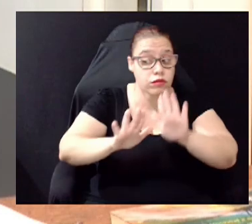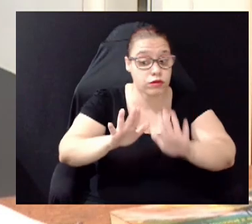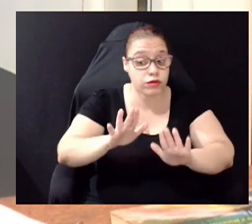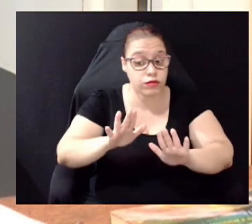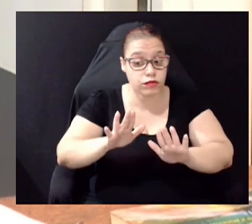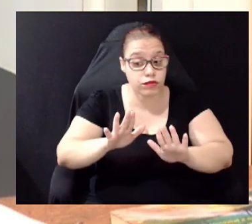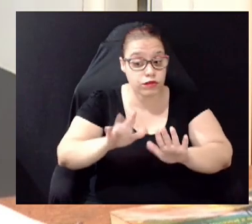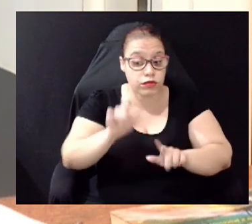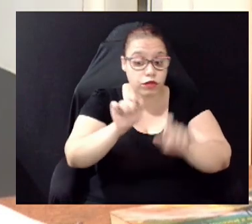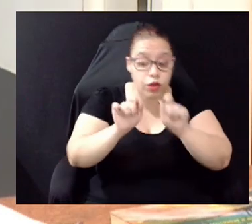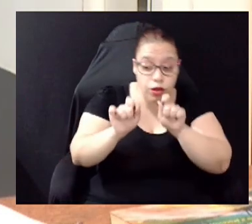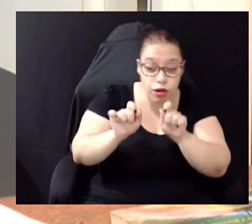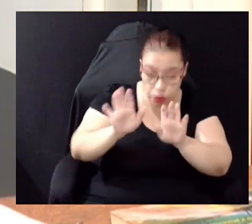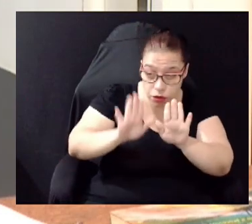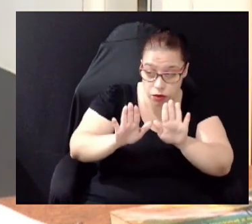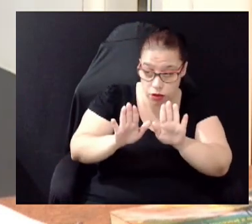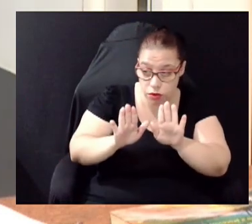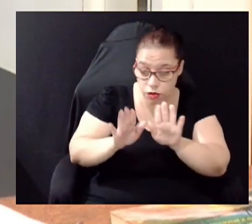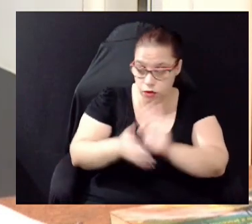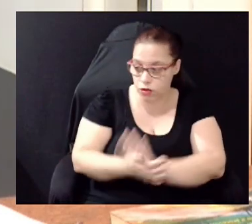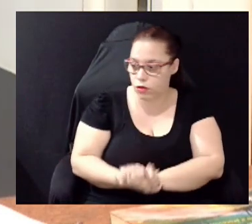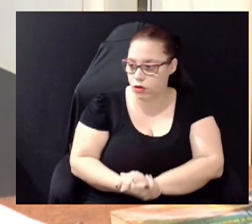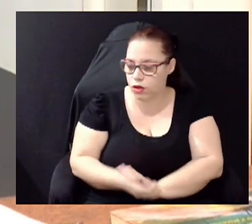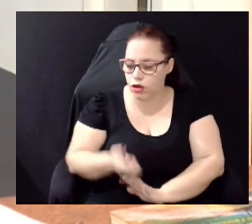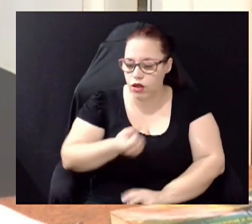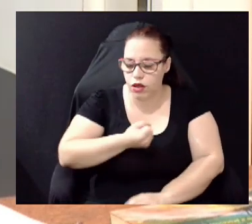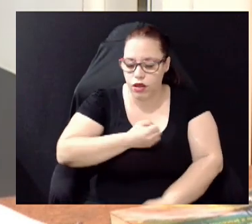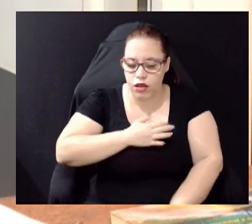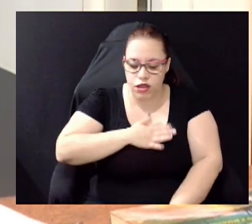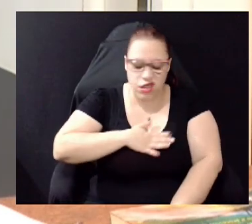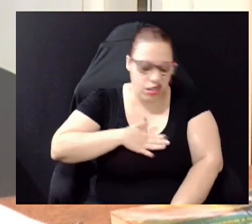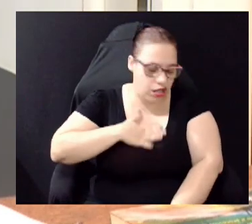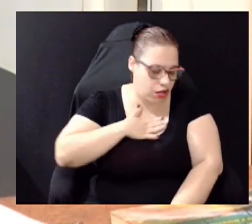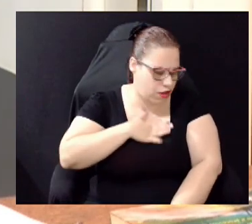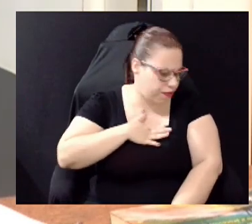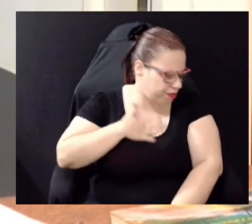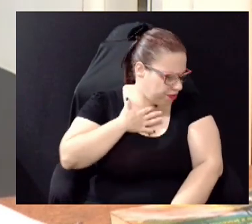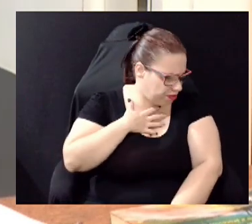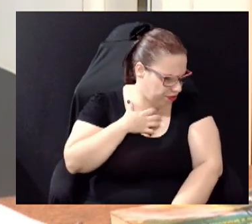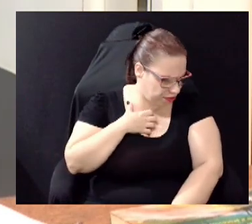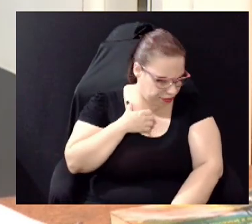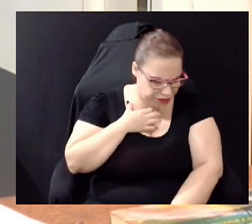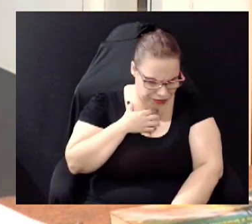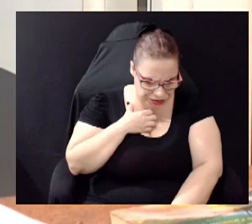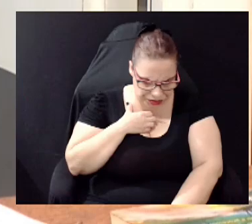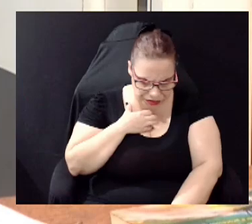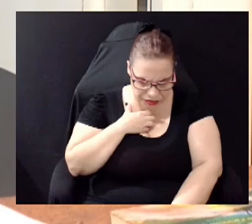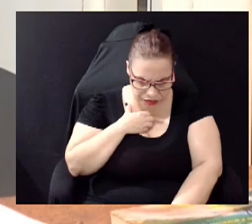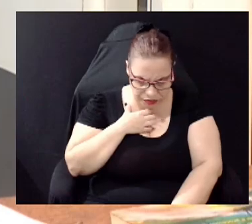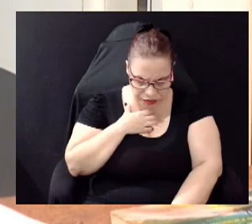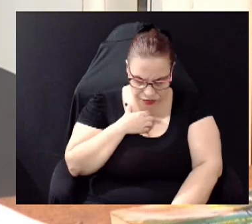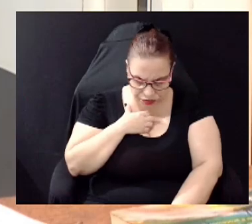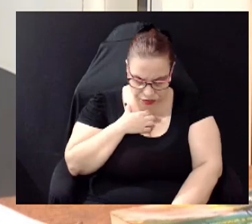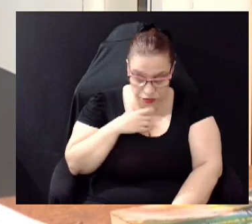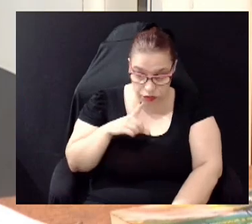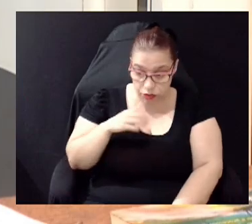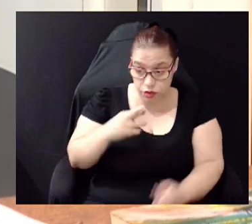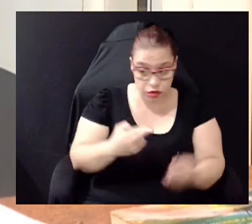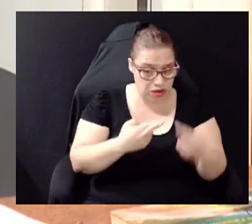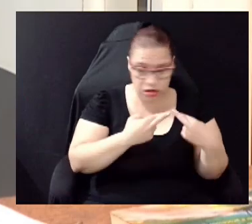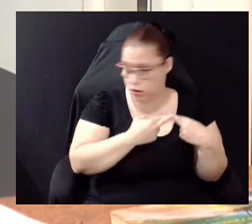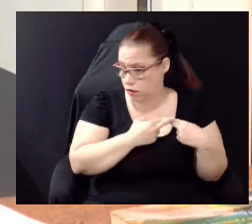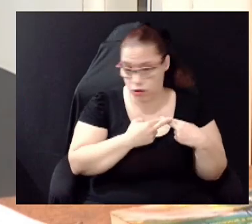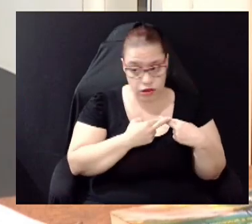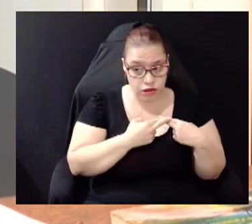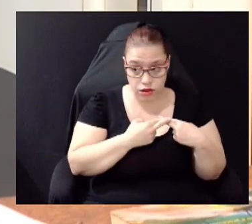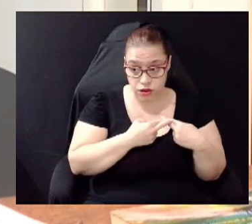espaços ainda vocês colocam uma angústia, né, enquanto trabalhadoras também, e não se responsabilizem, né, por essas questões que